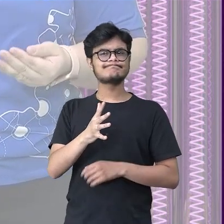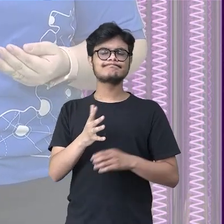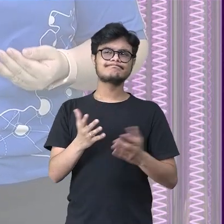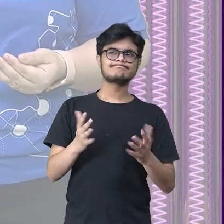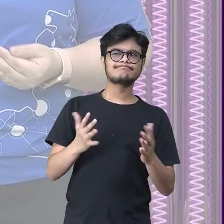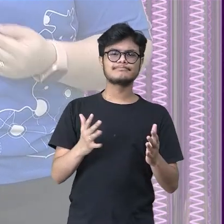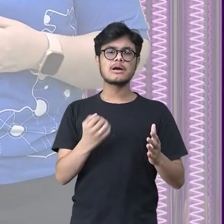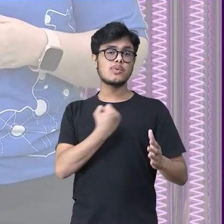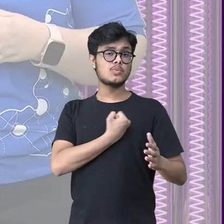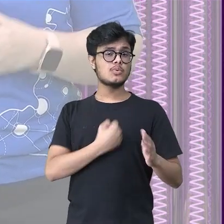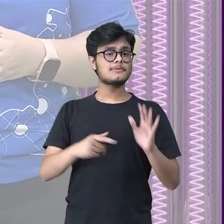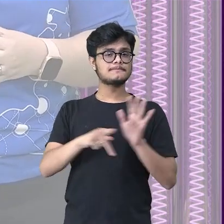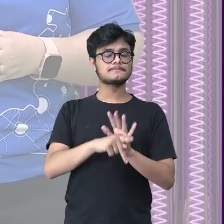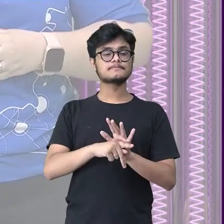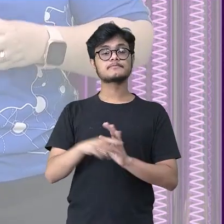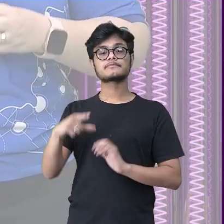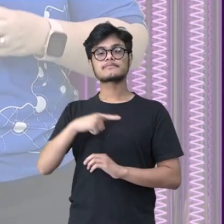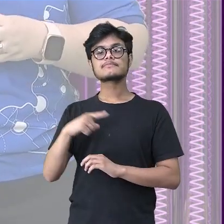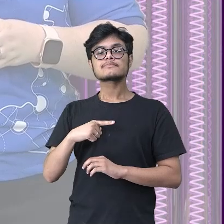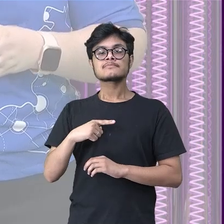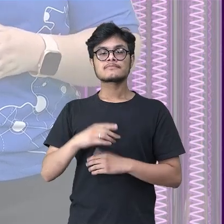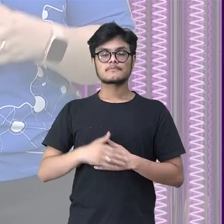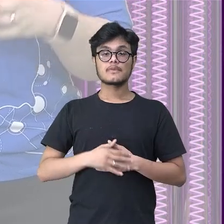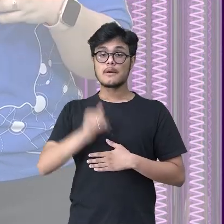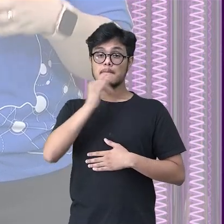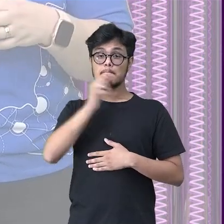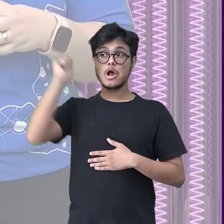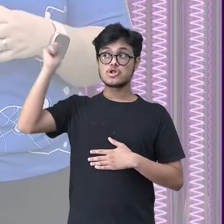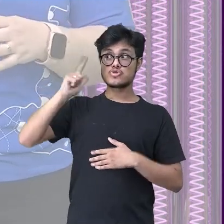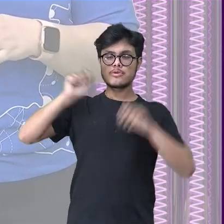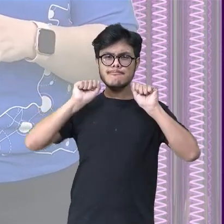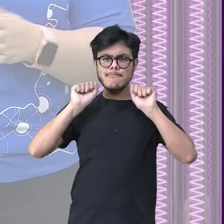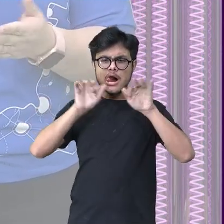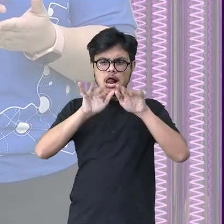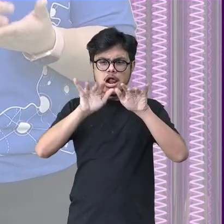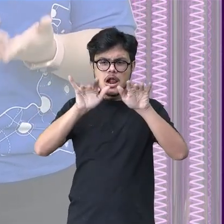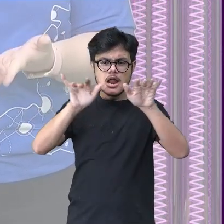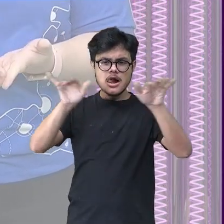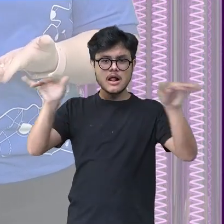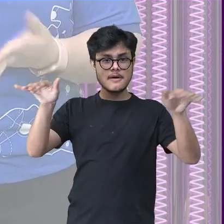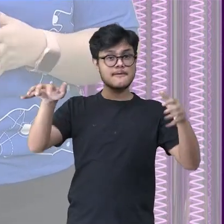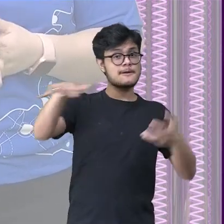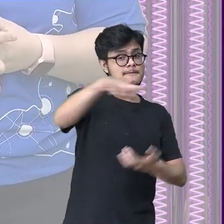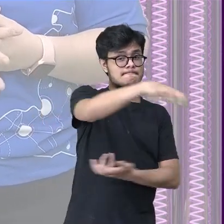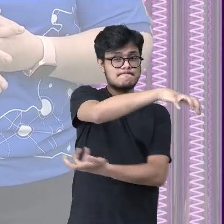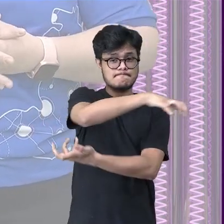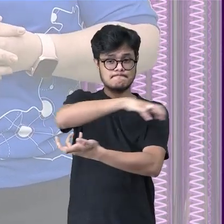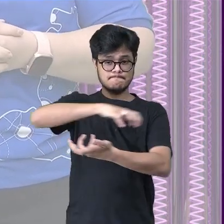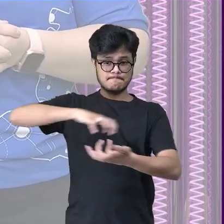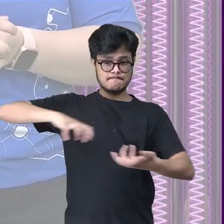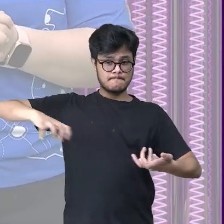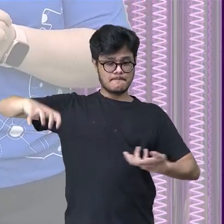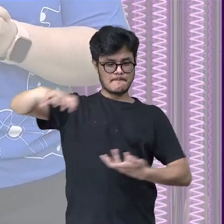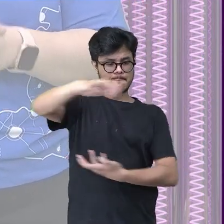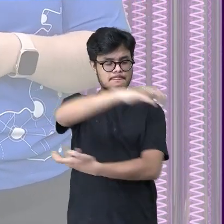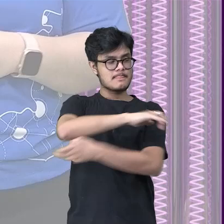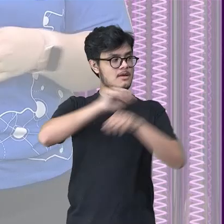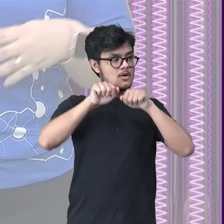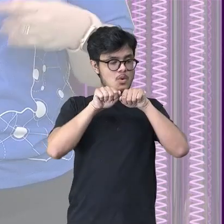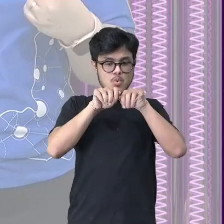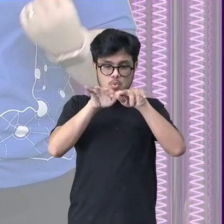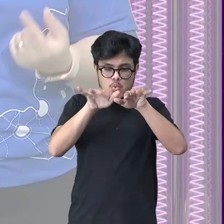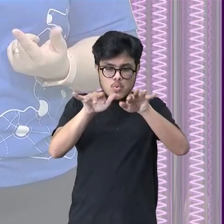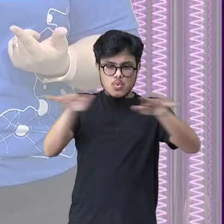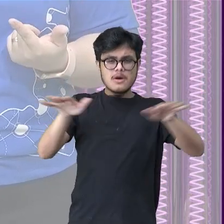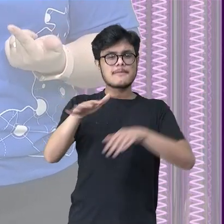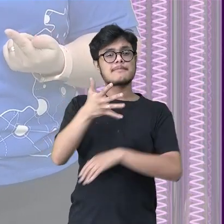vai corresponder à distância percorrida pela luz no vácuo durante o intervalo de tempo